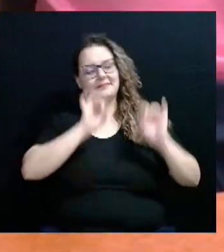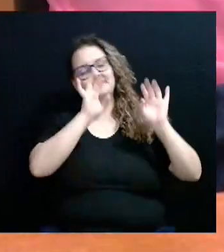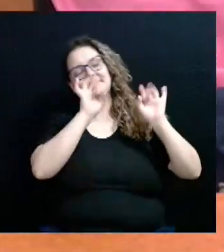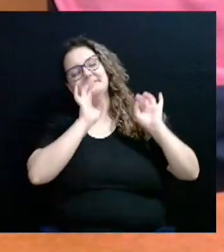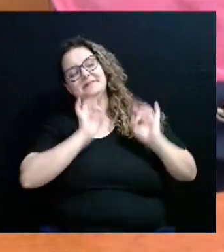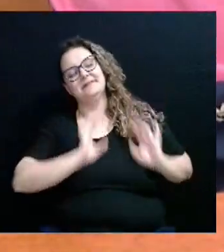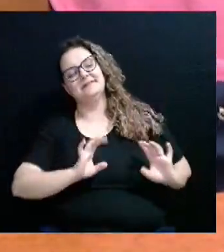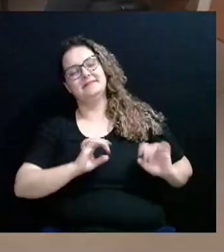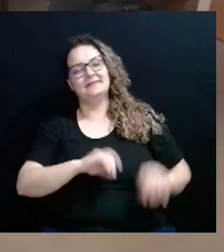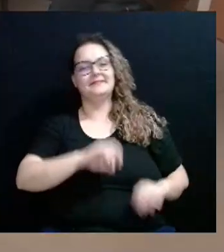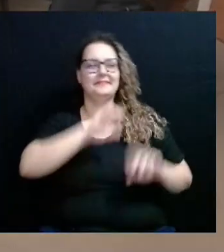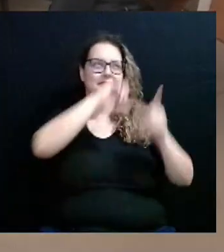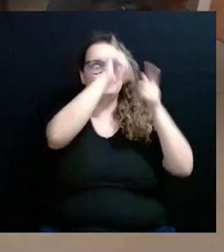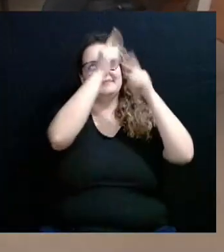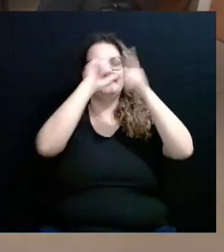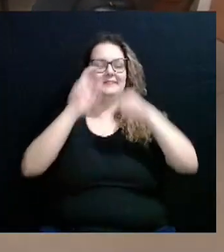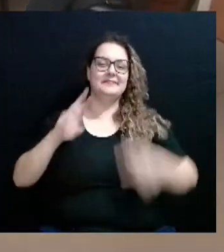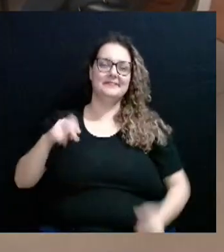Freitas.